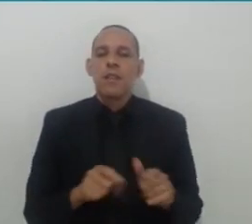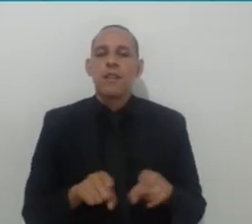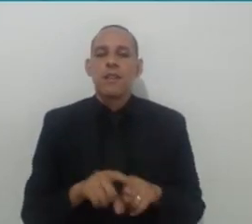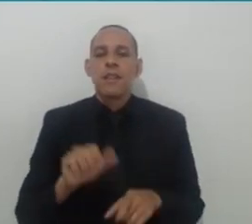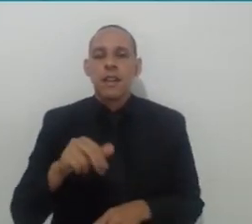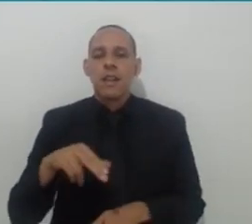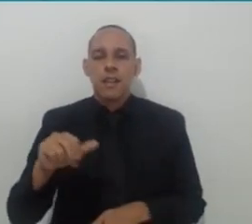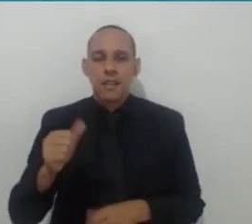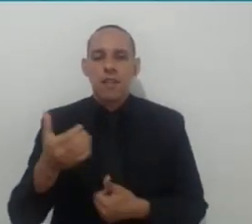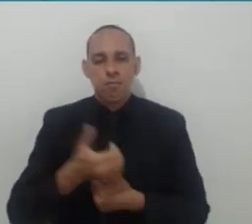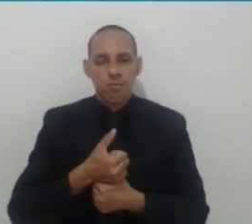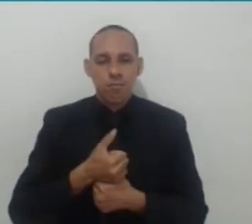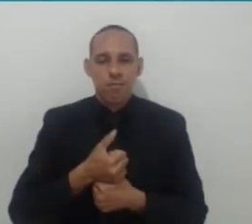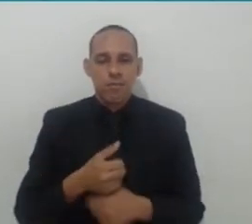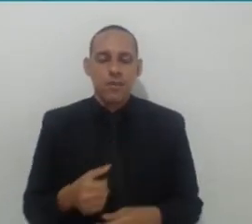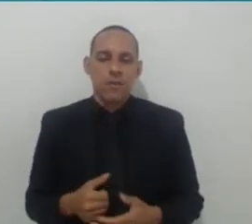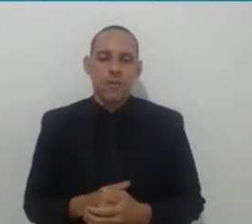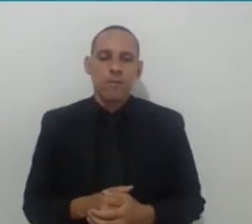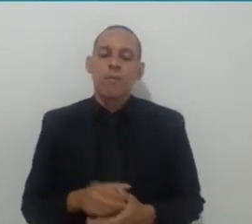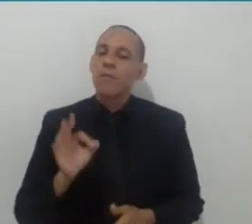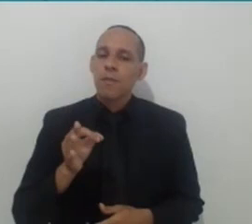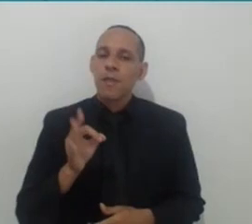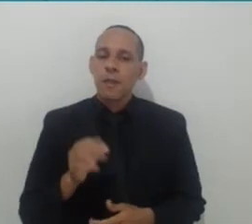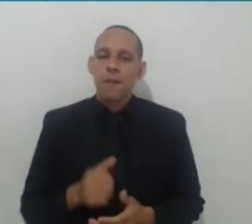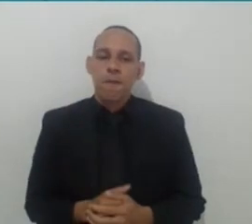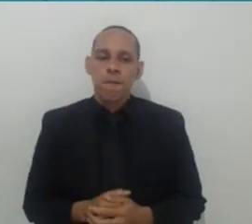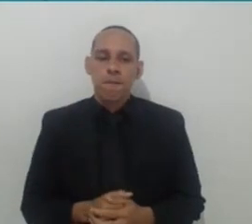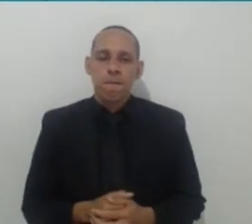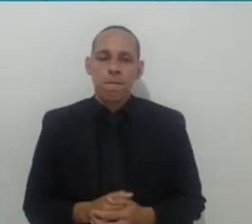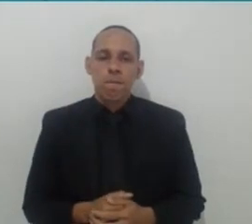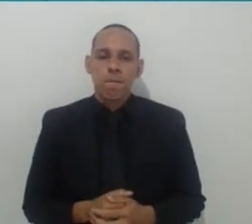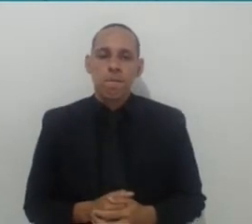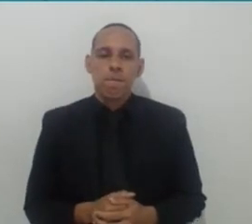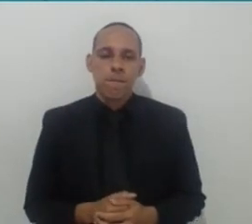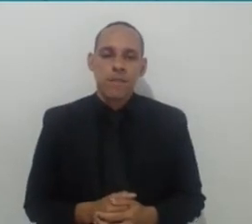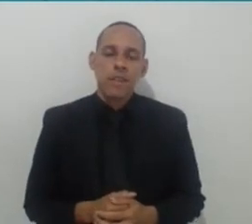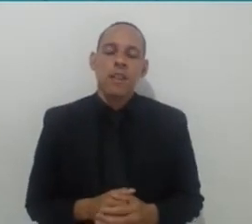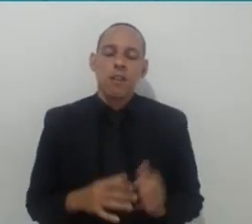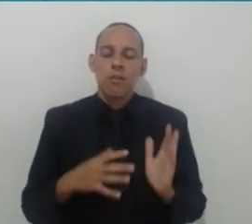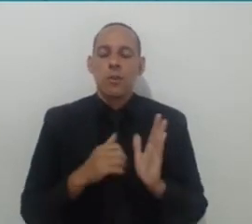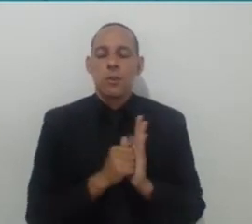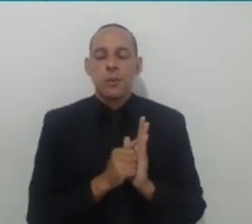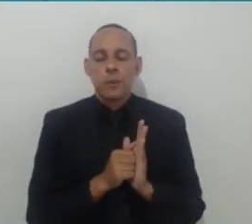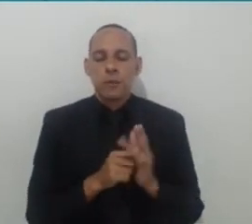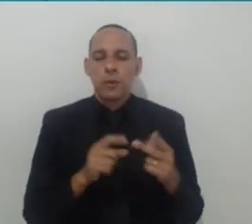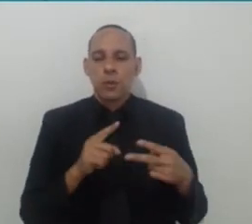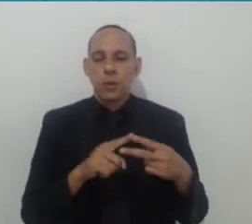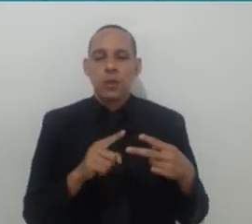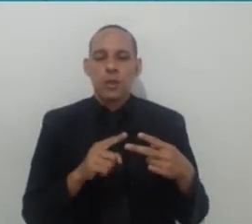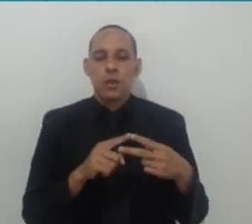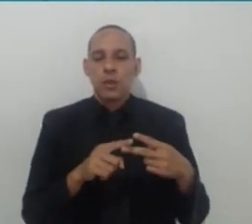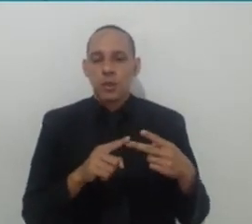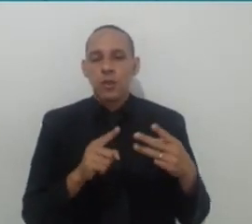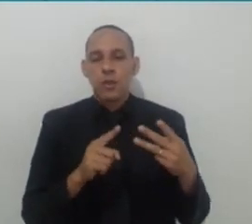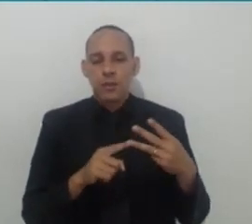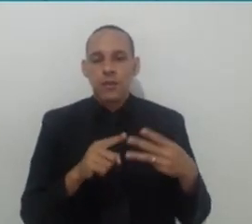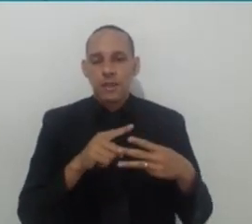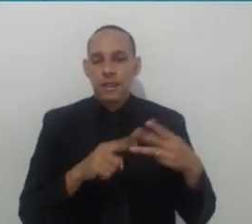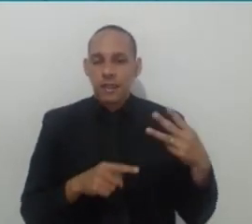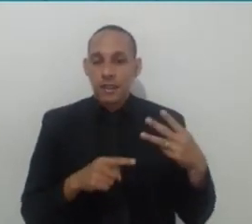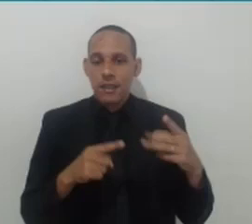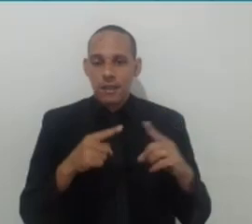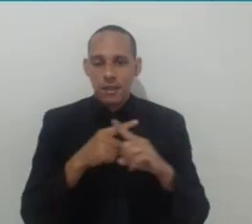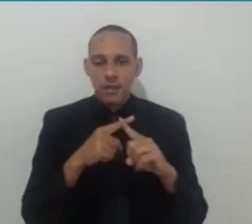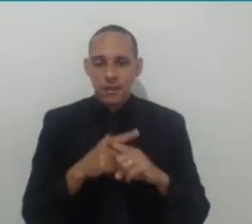João. Sim. Tá consignado as três divergências e o